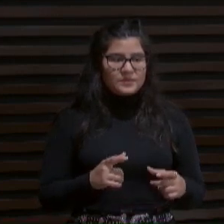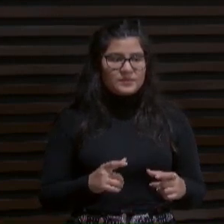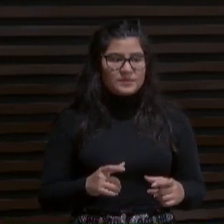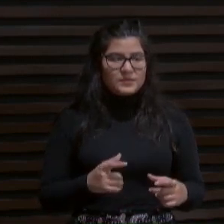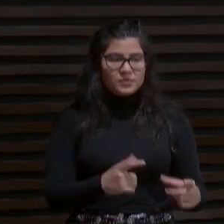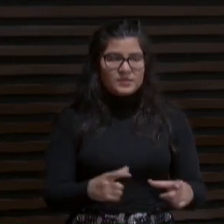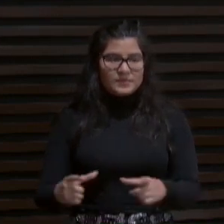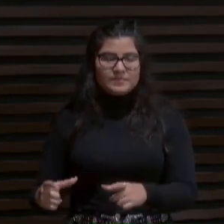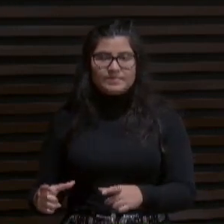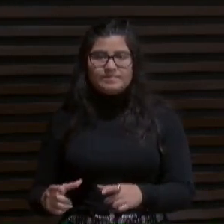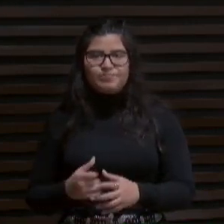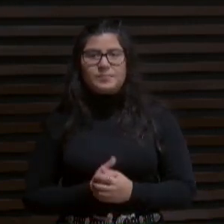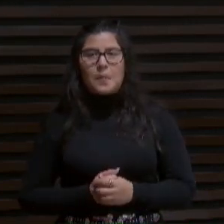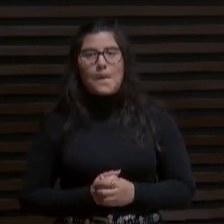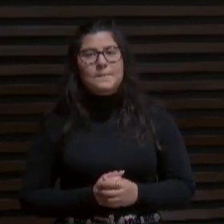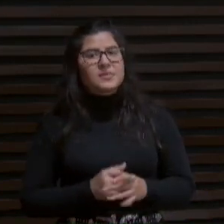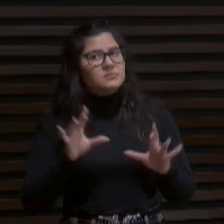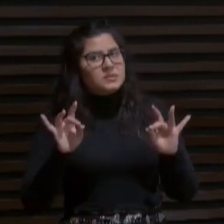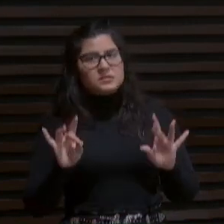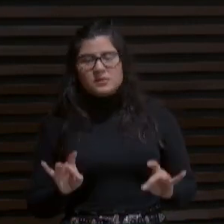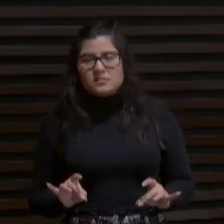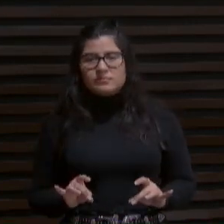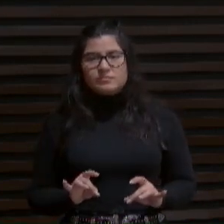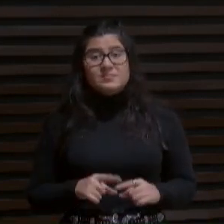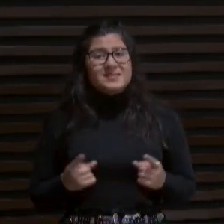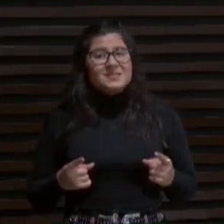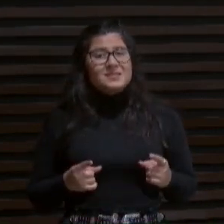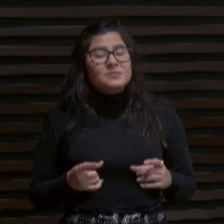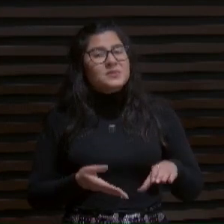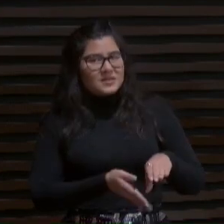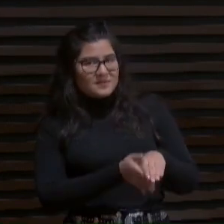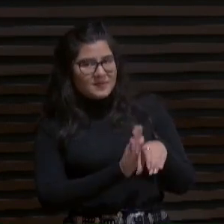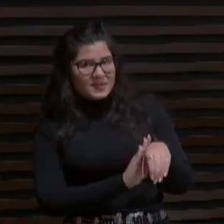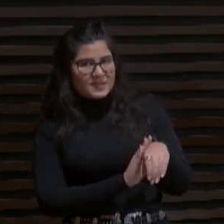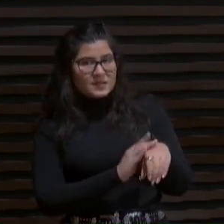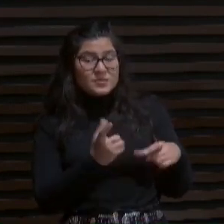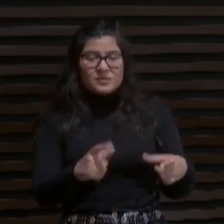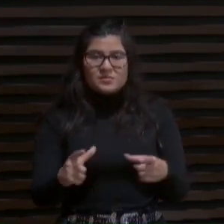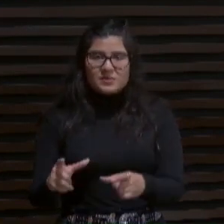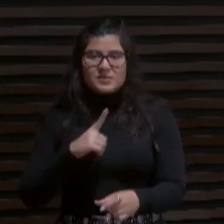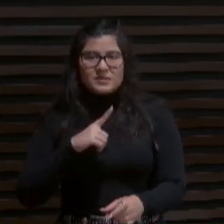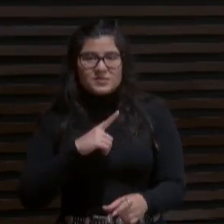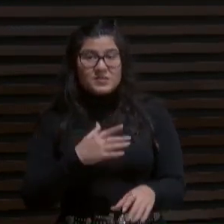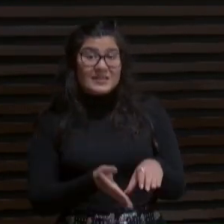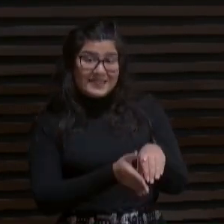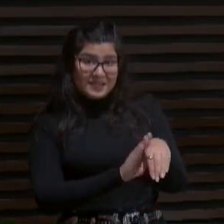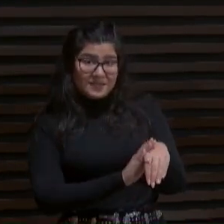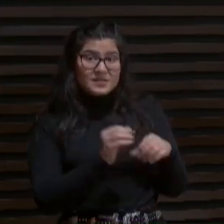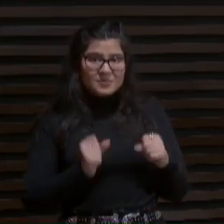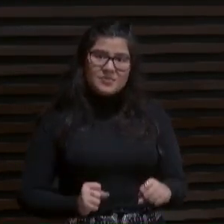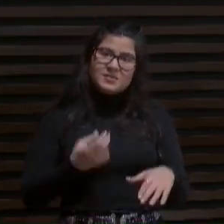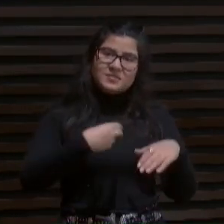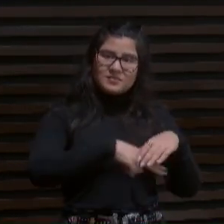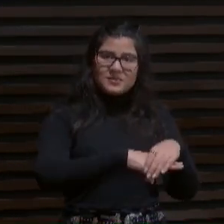grande ou muito especial, mas seria uma caverna, um lugar onde tinha uma caverna em que ele poderia sepultar